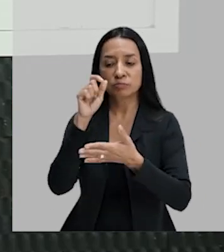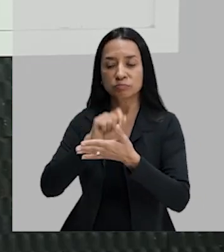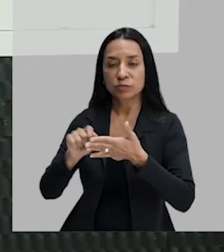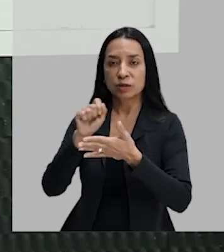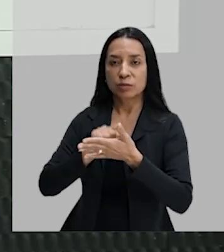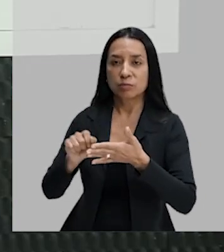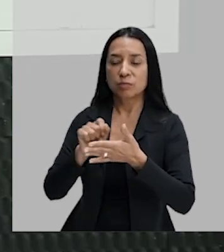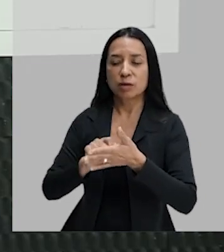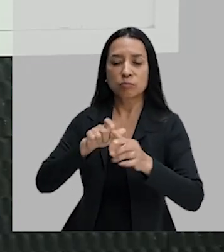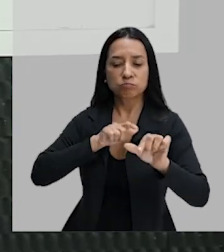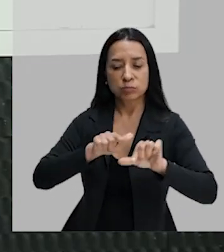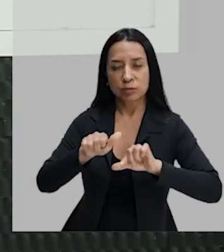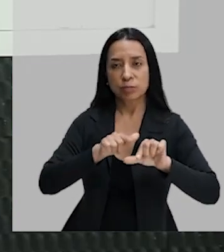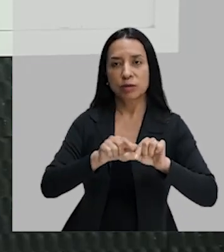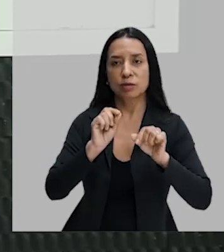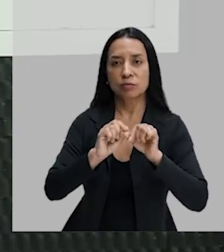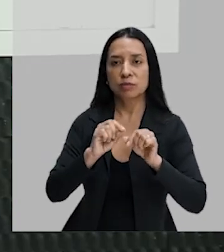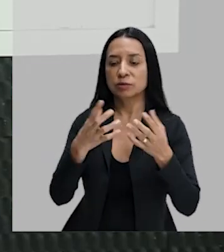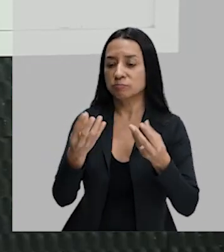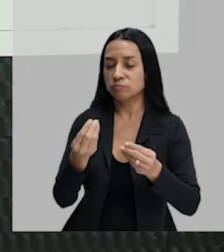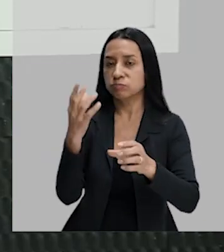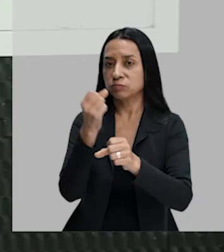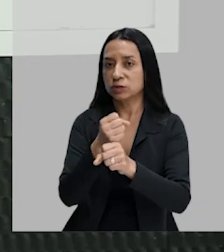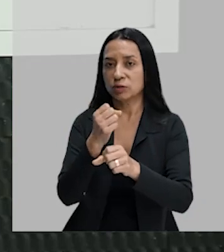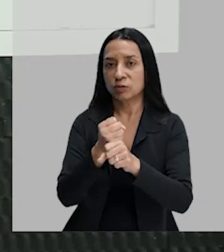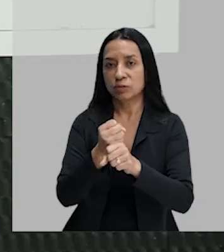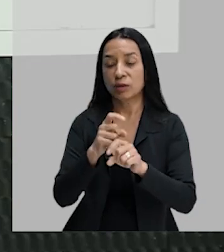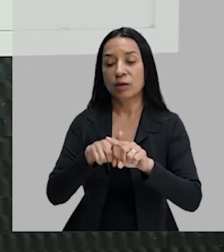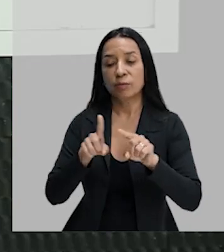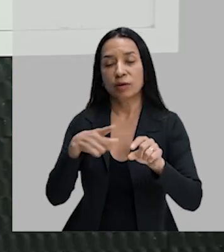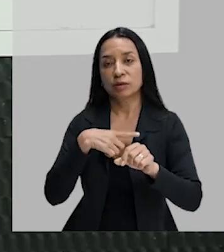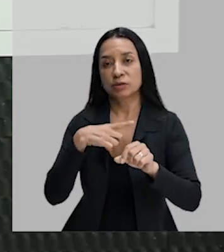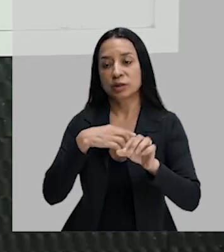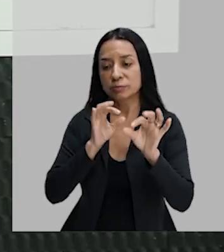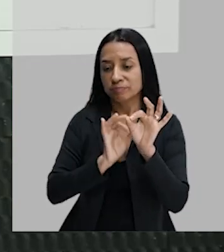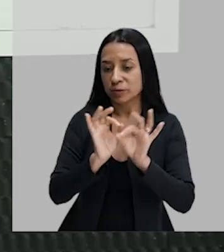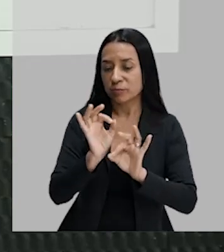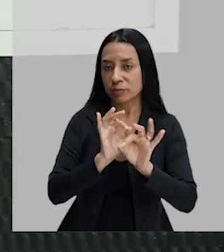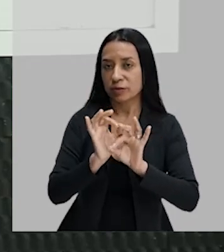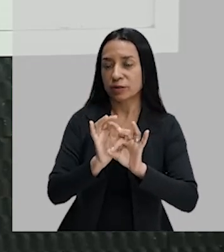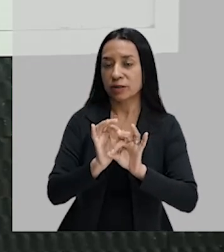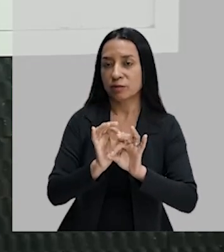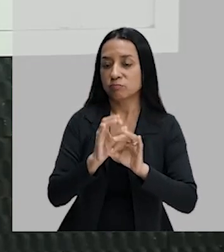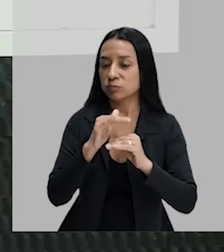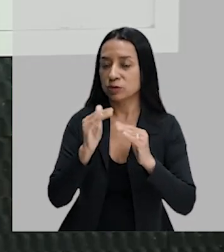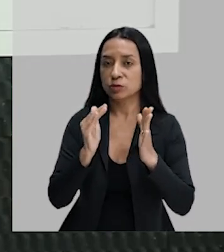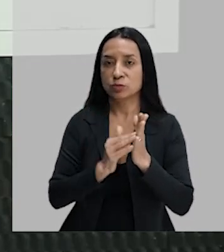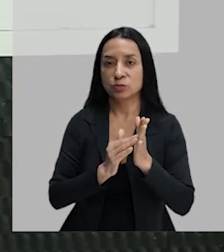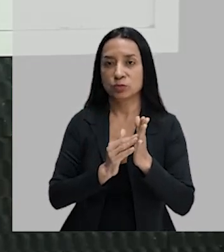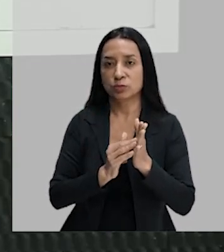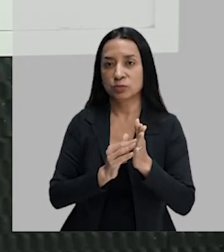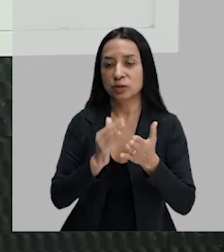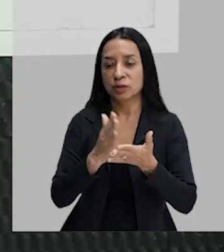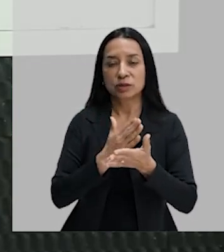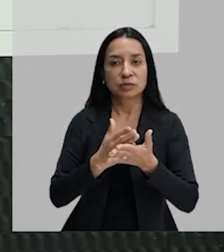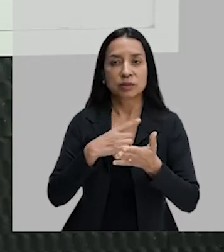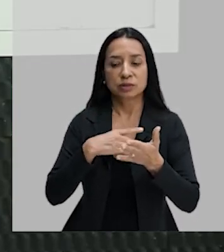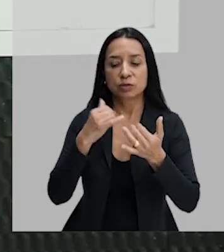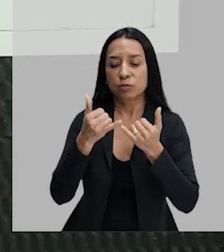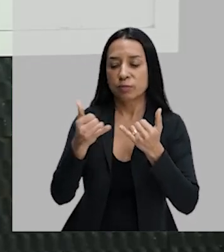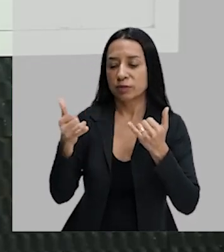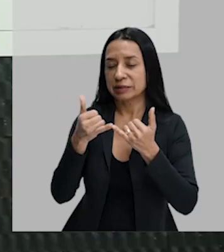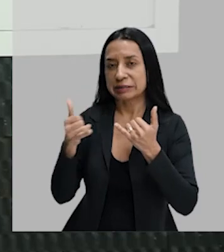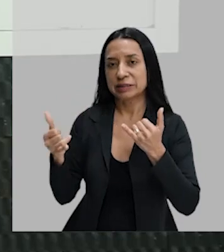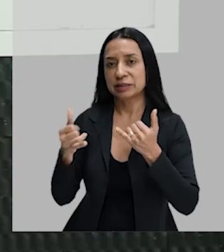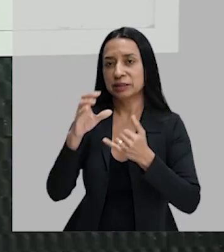você faz muita conta tá mas a gente tem que se preparar para tudo e às vezes quando você tem uma linha que tem três zeros dá para você fazer